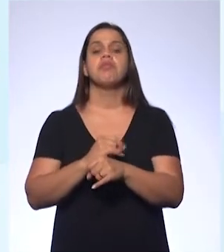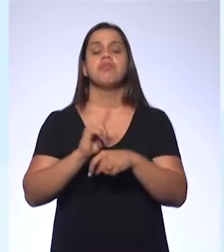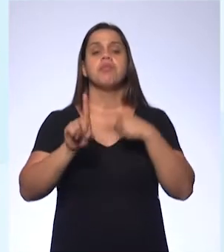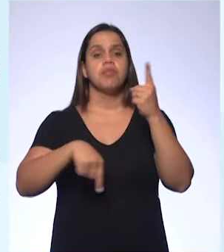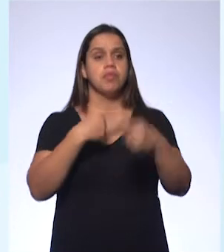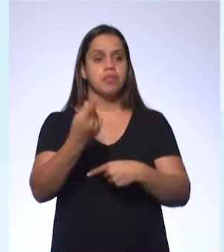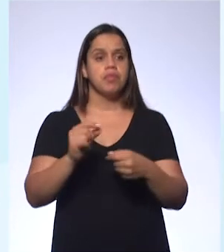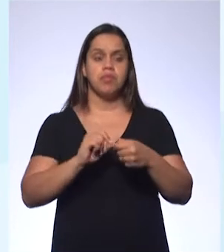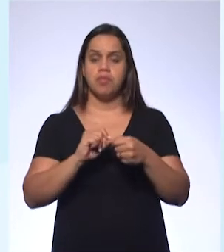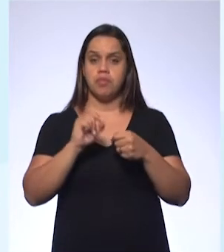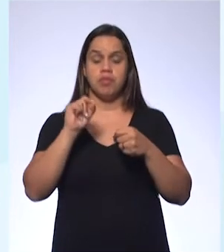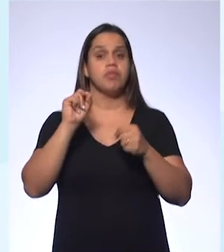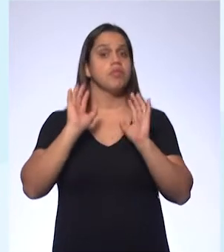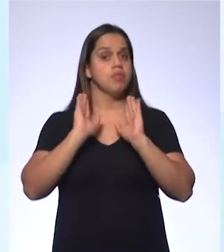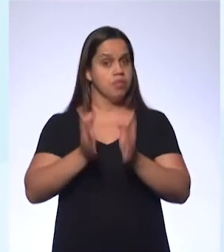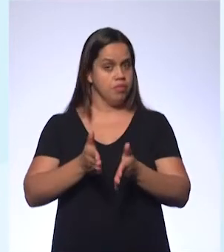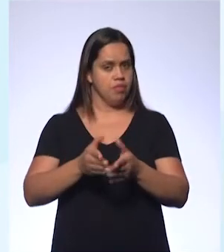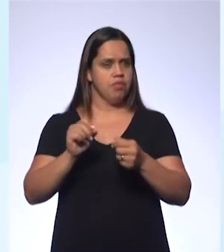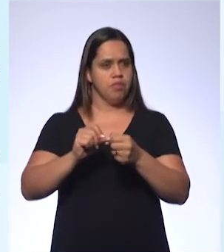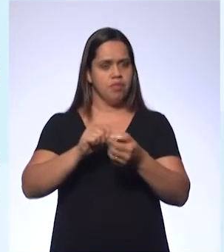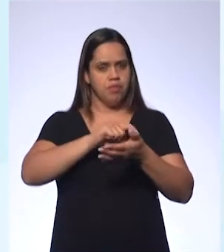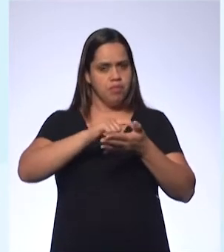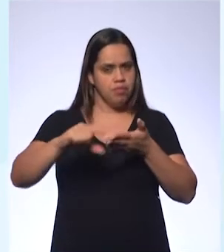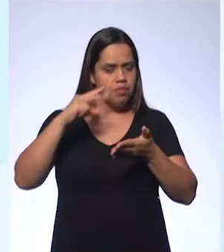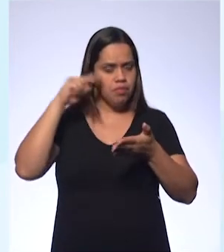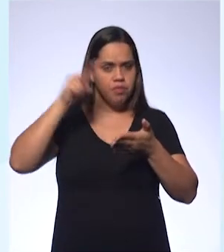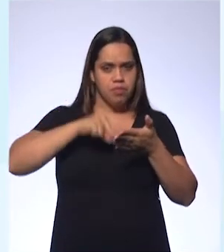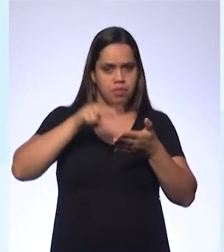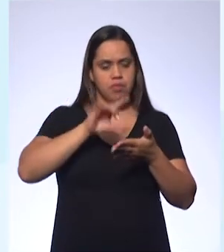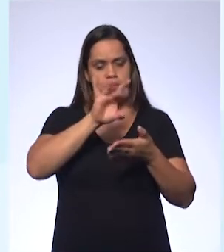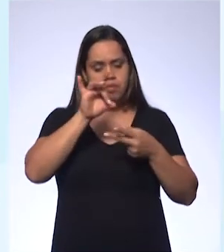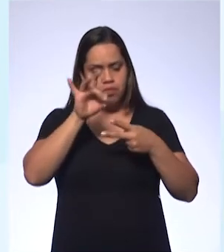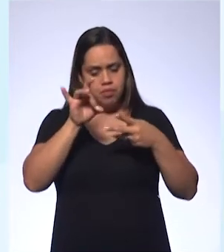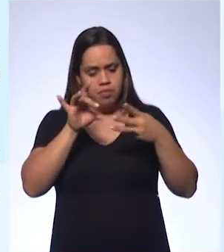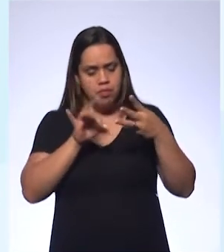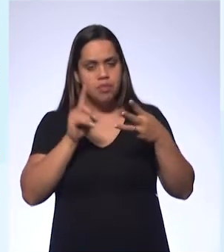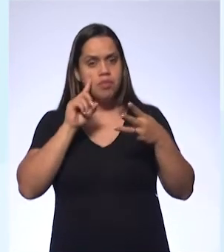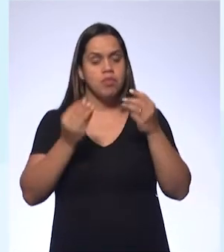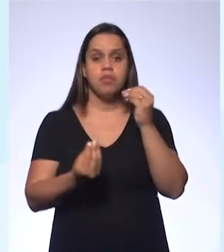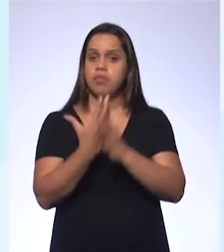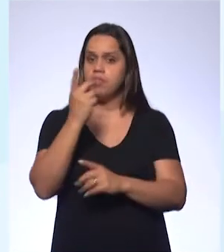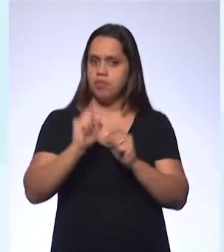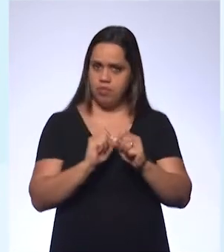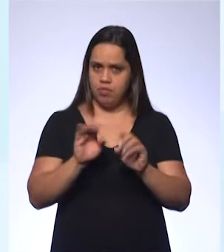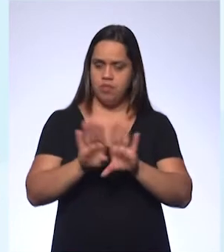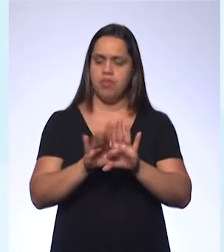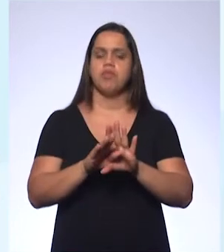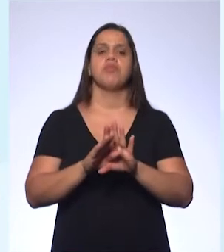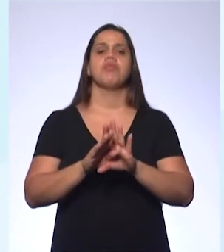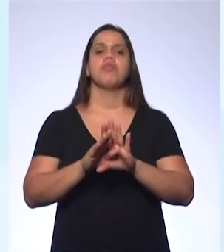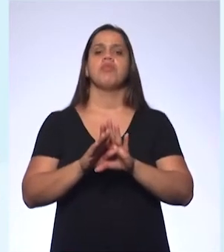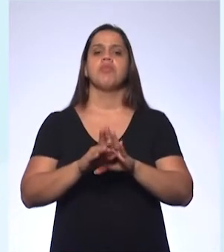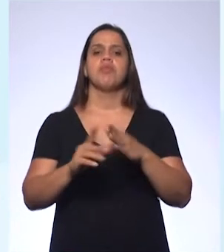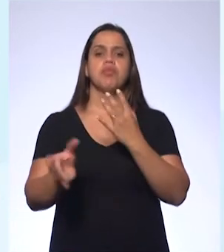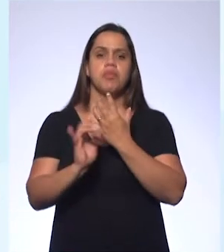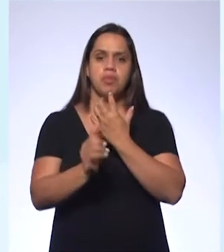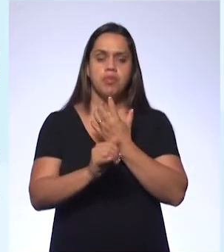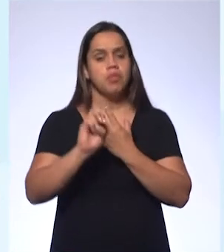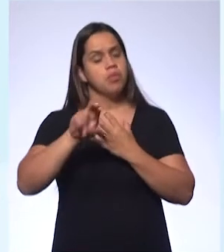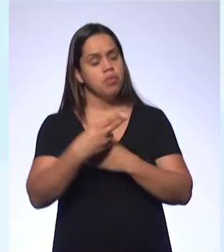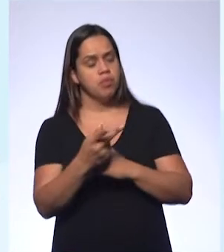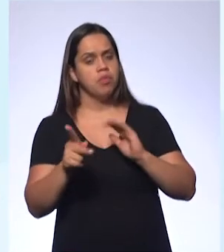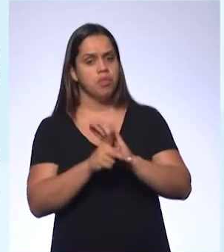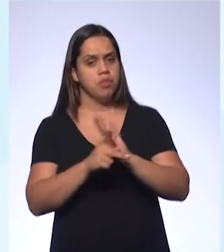depois, baseando-se nesse pequeno trechinho que vocês vão ler desses artistas, vocês vão criar uma crônica ou conto de própria autoria,